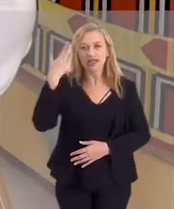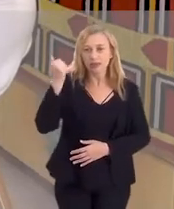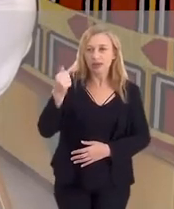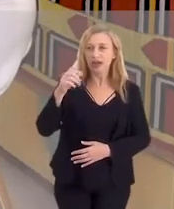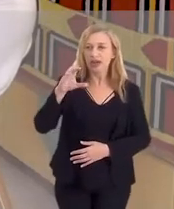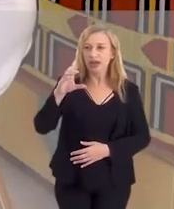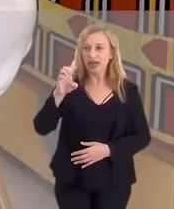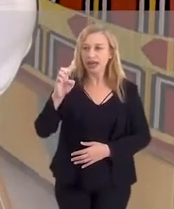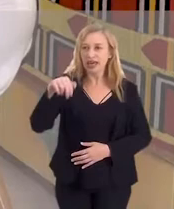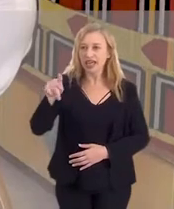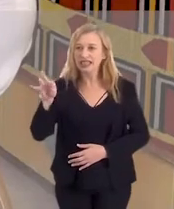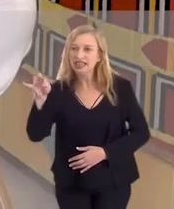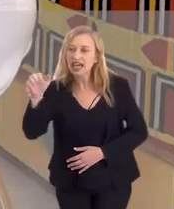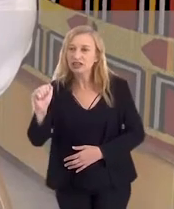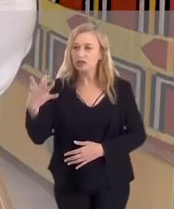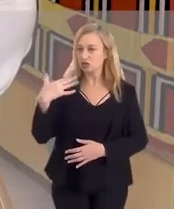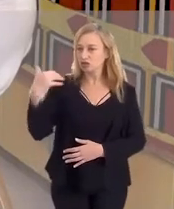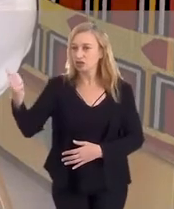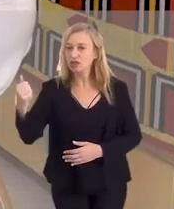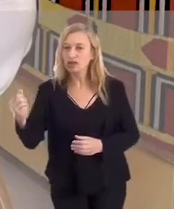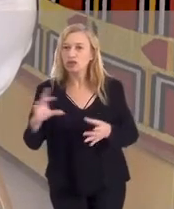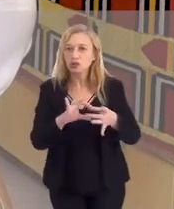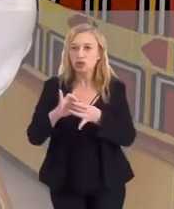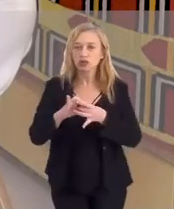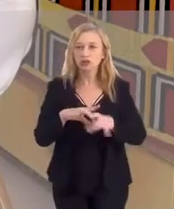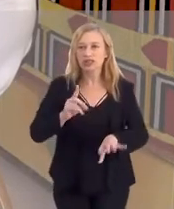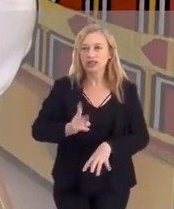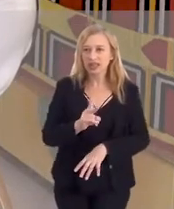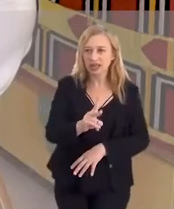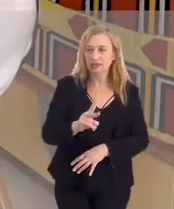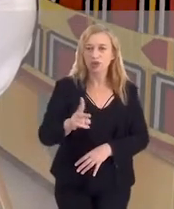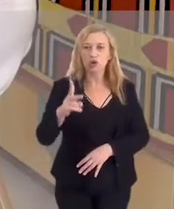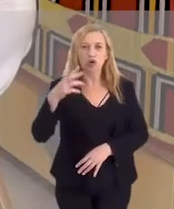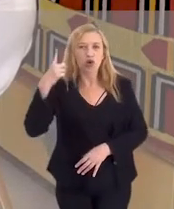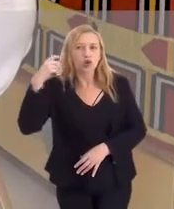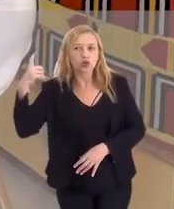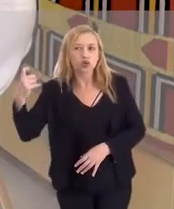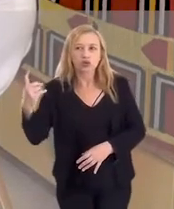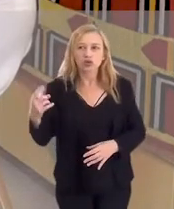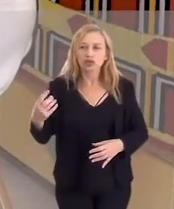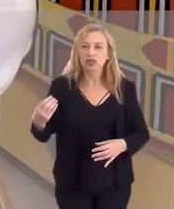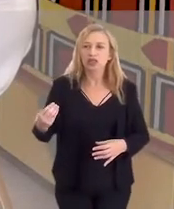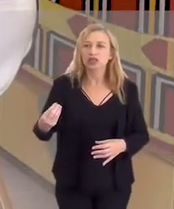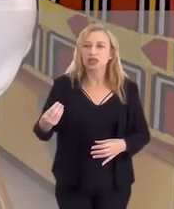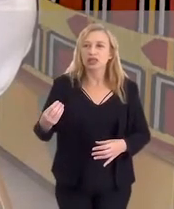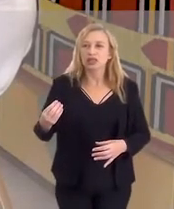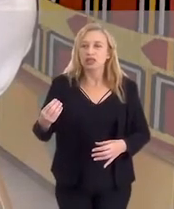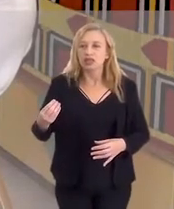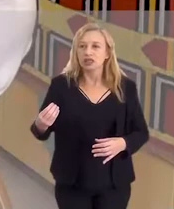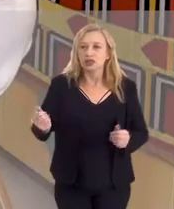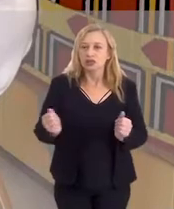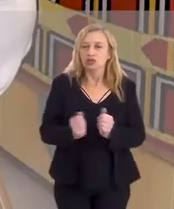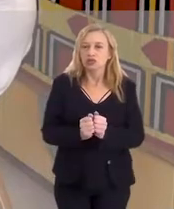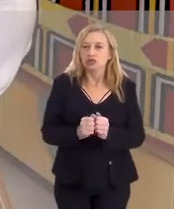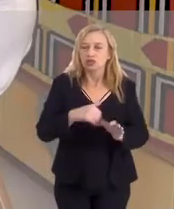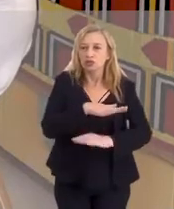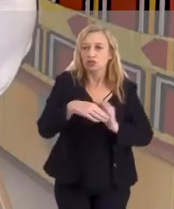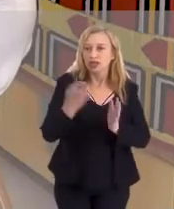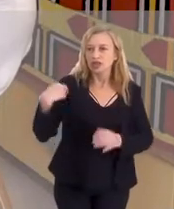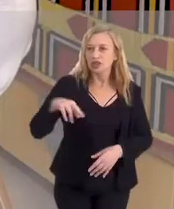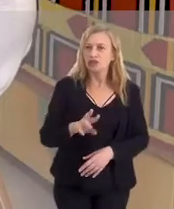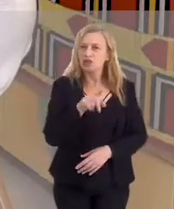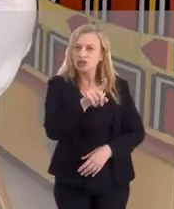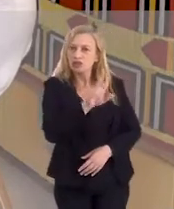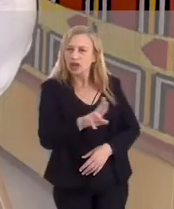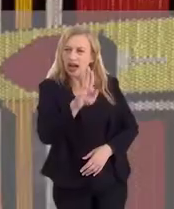chegando. Então, o som, ele une, nos une o tempo todo. O som, ele está presente em todas as religiões. Vocês